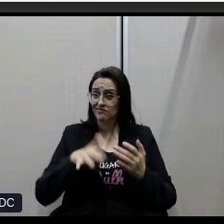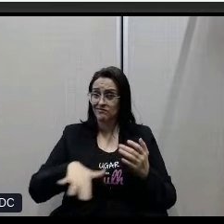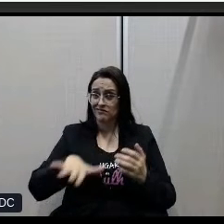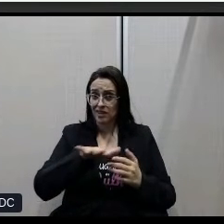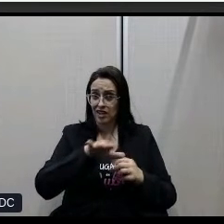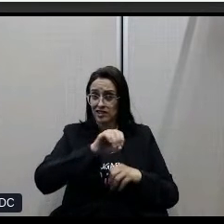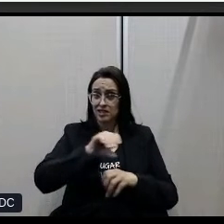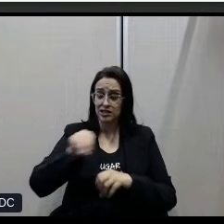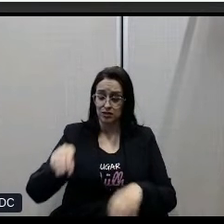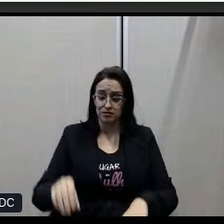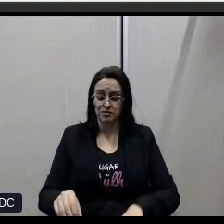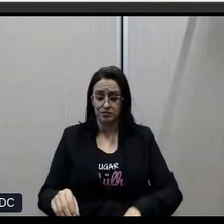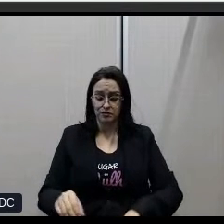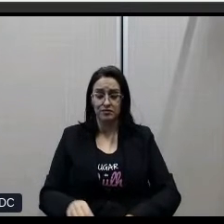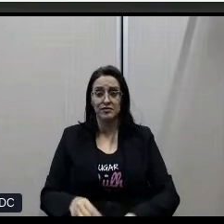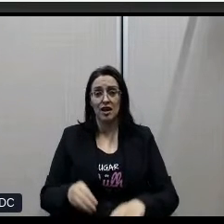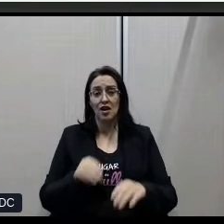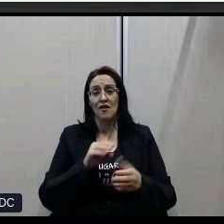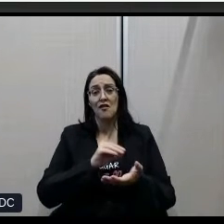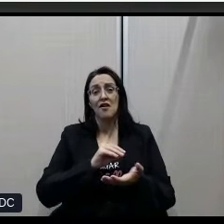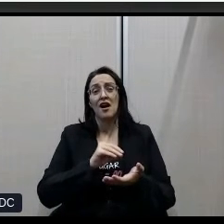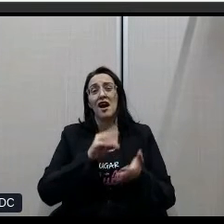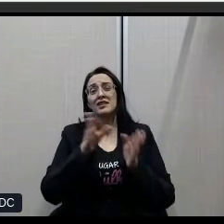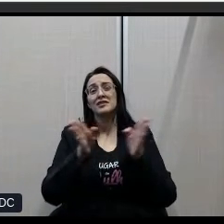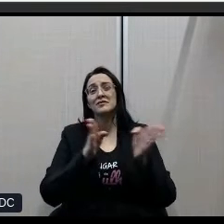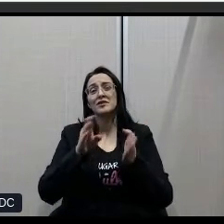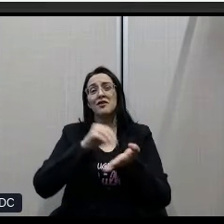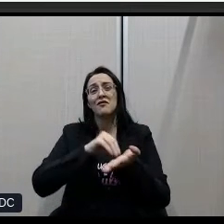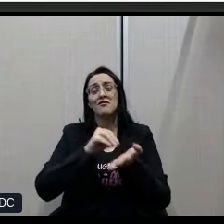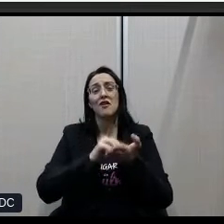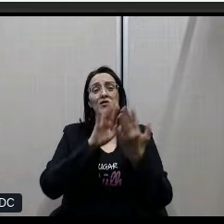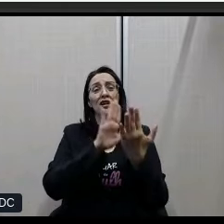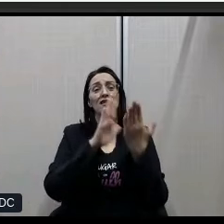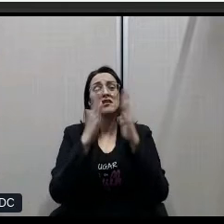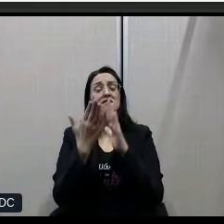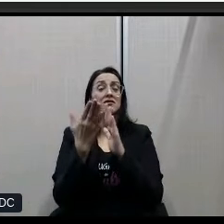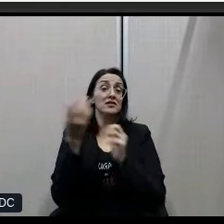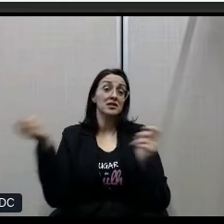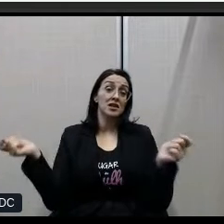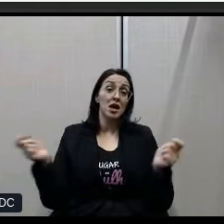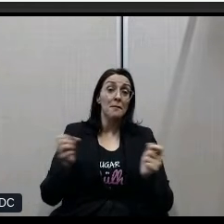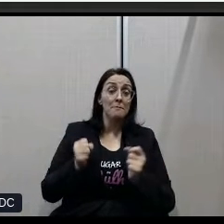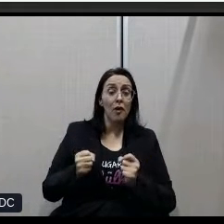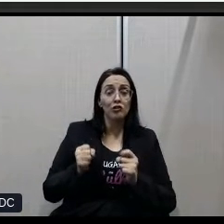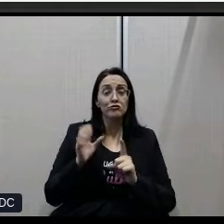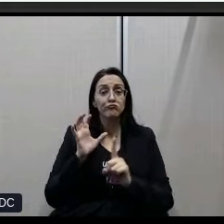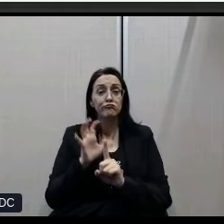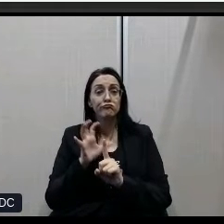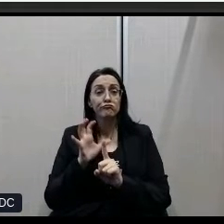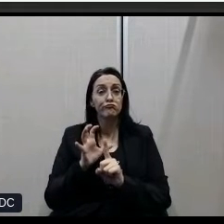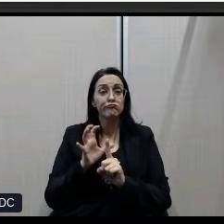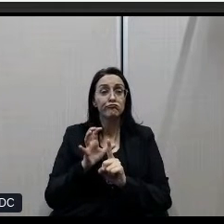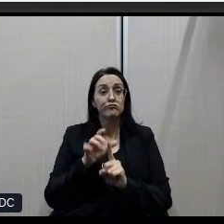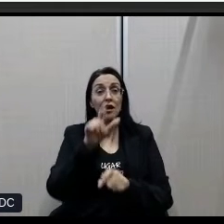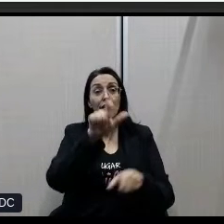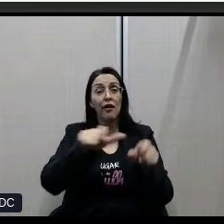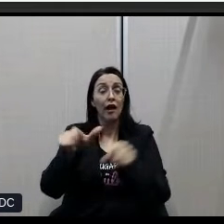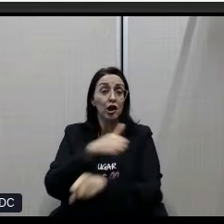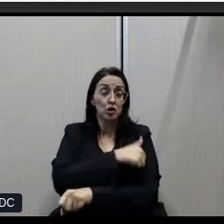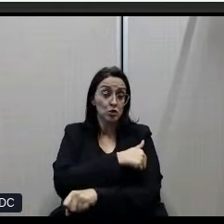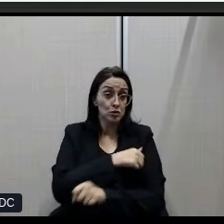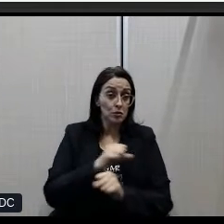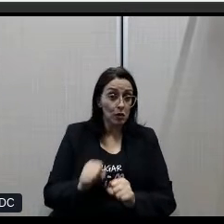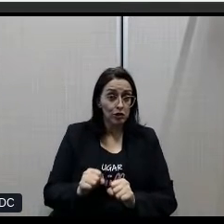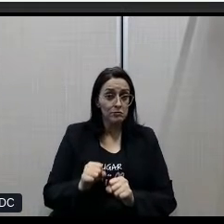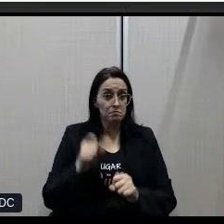ensino? E se a falta de acessibilidade nessas interfaces pode afetar o rendimento desse aluno? Será que a gente